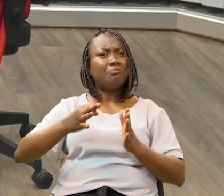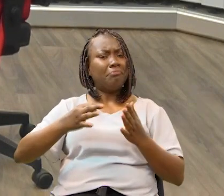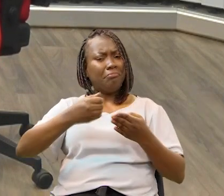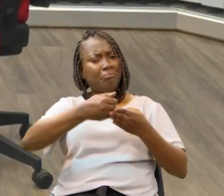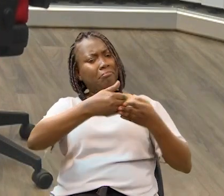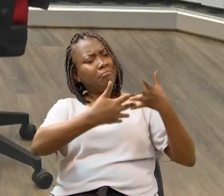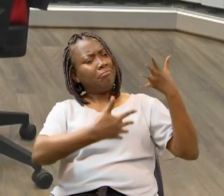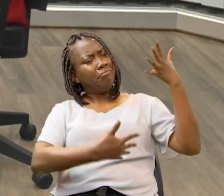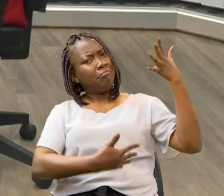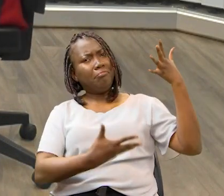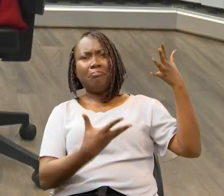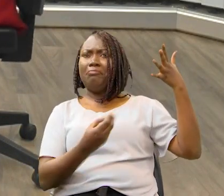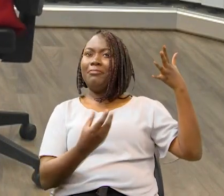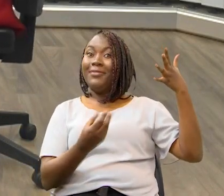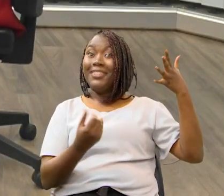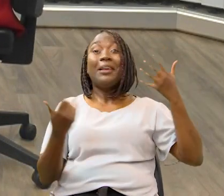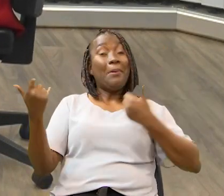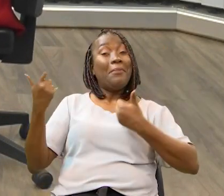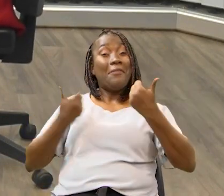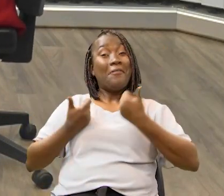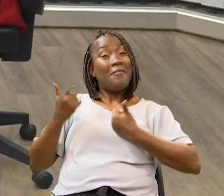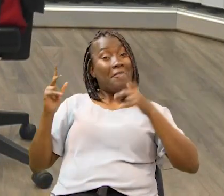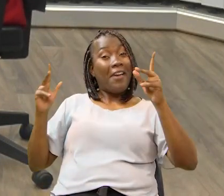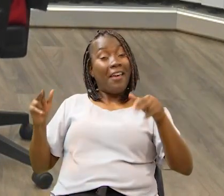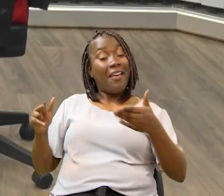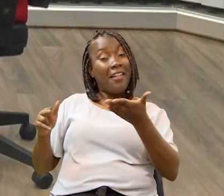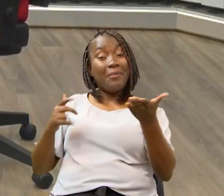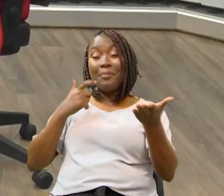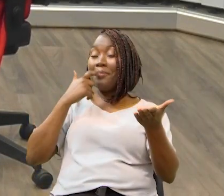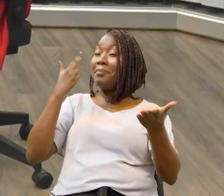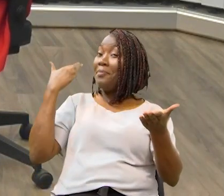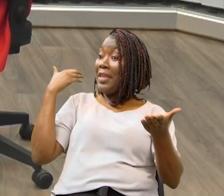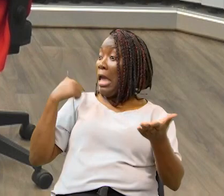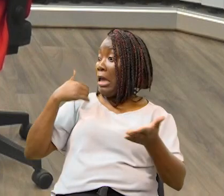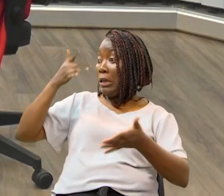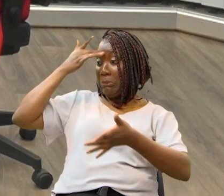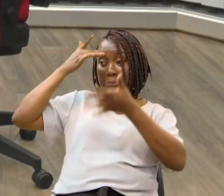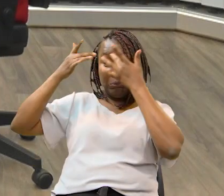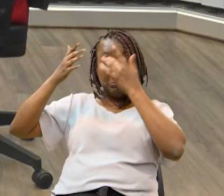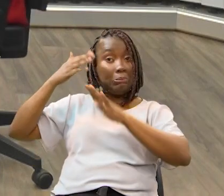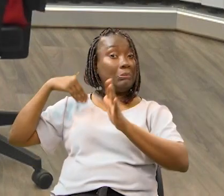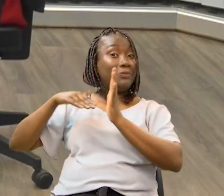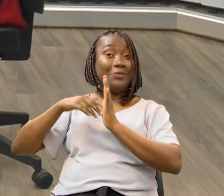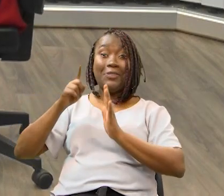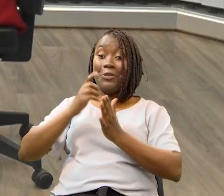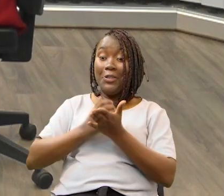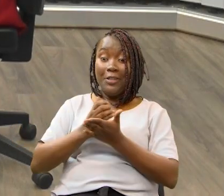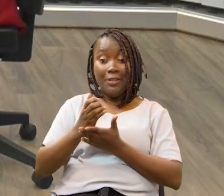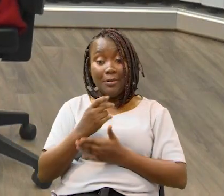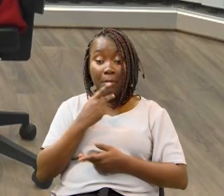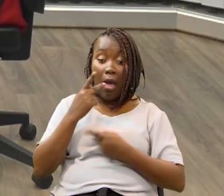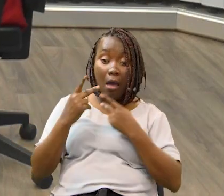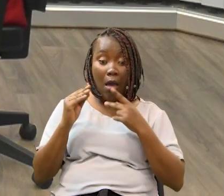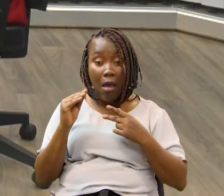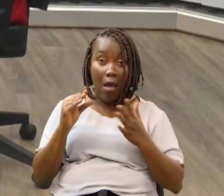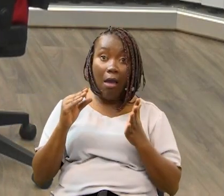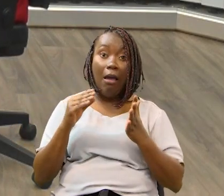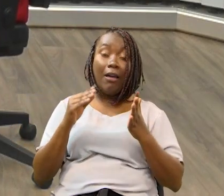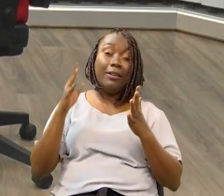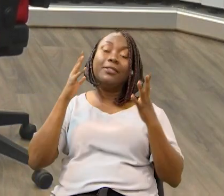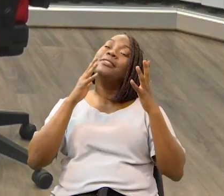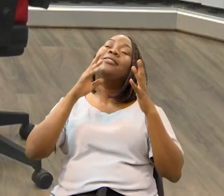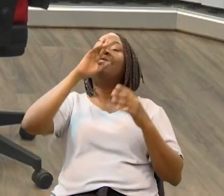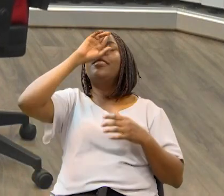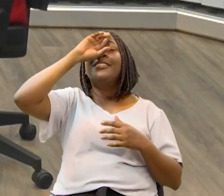Menina, mas quanta coisa. Me falaram isso esses dias. É verdade, eu nem decorei tudo, hein? Você viu que no início eu até dei uma gaguejada, porque